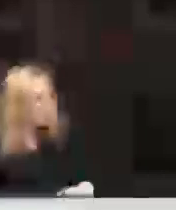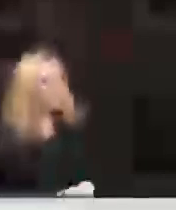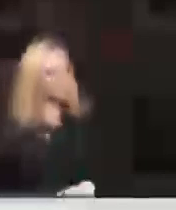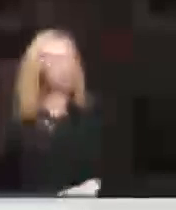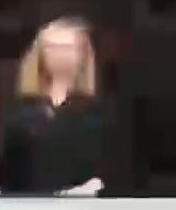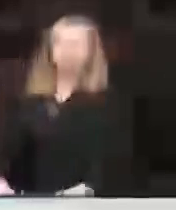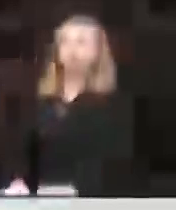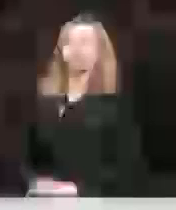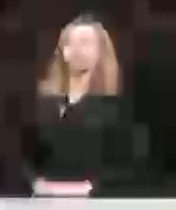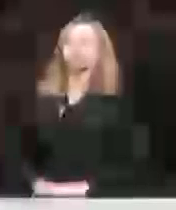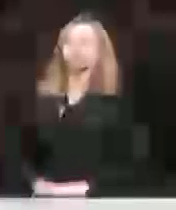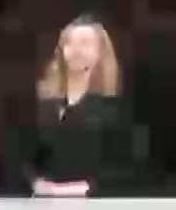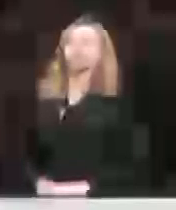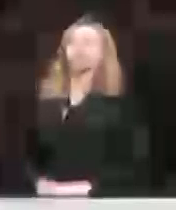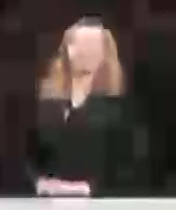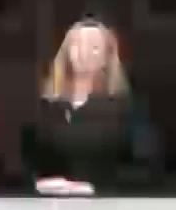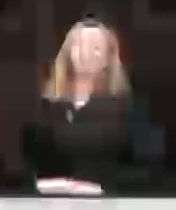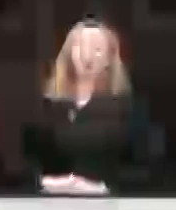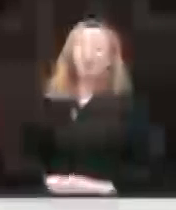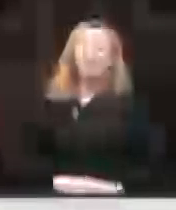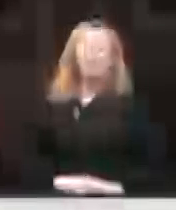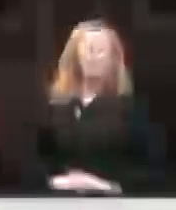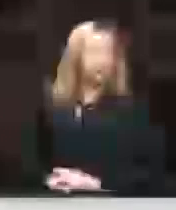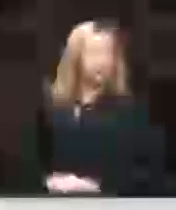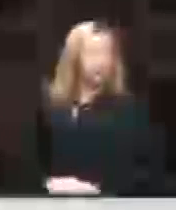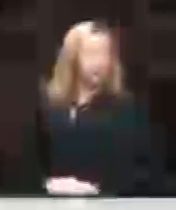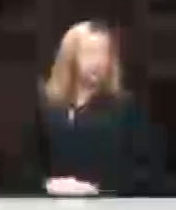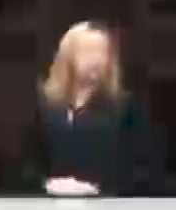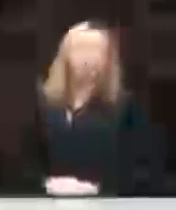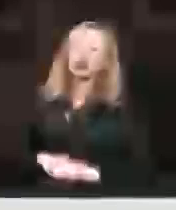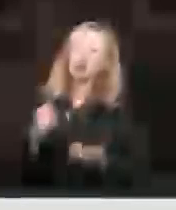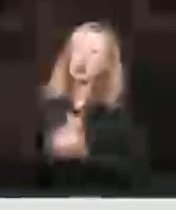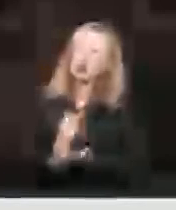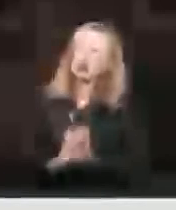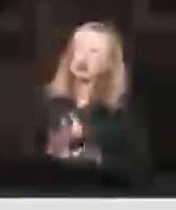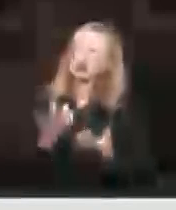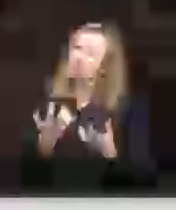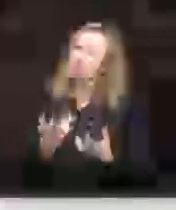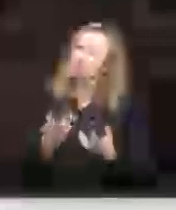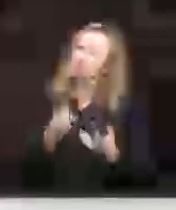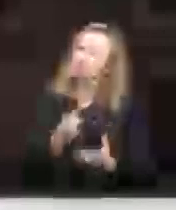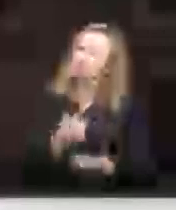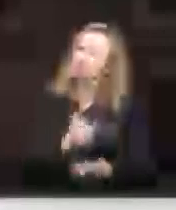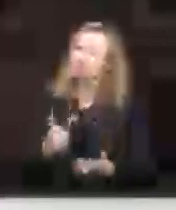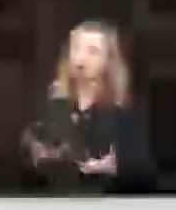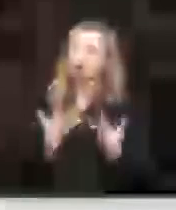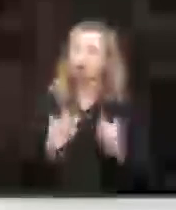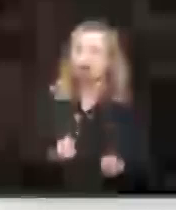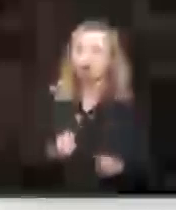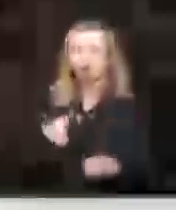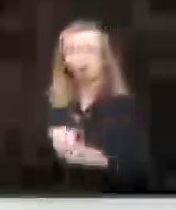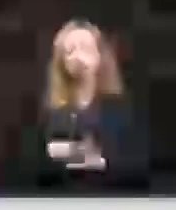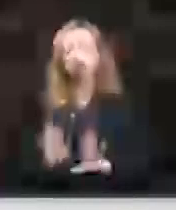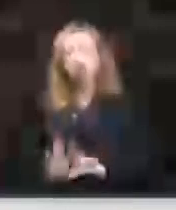mesmo que não tenham contribuído para a eleição com seus respectivos votos. E aqueles que